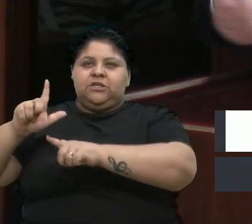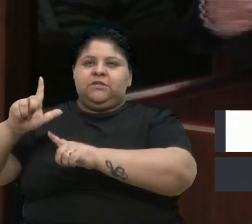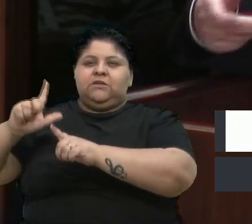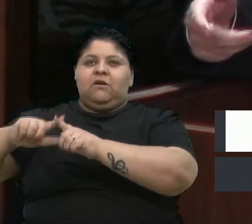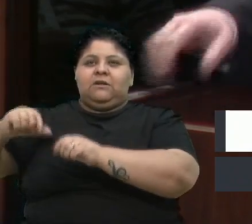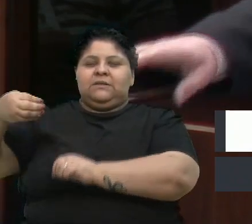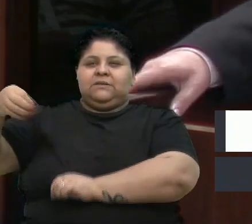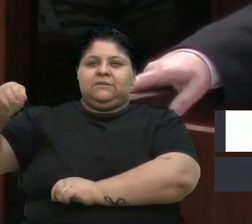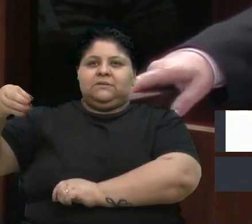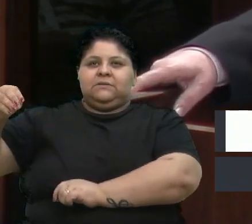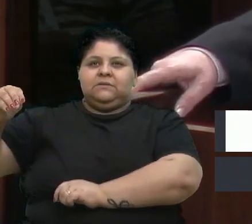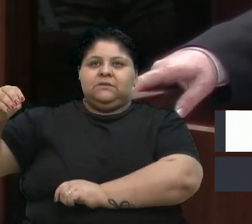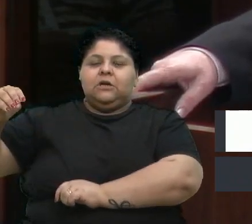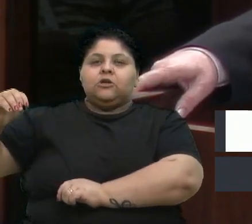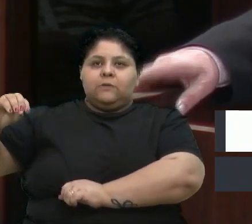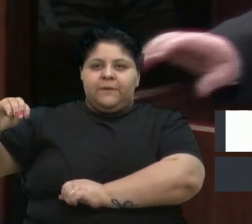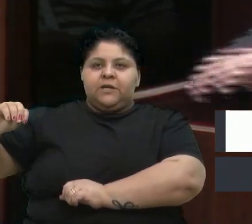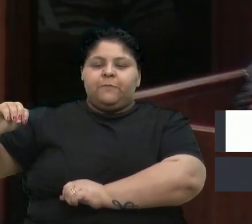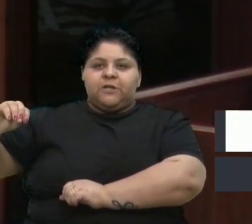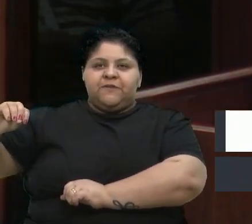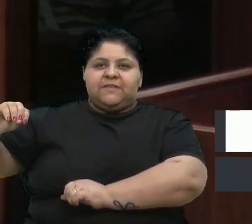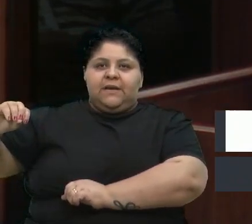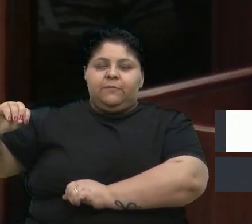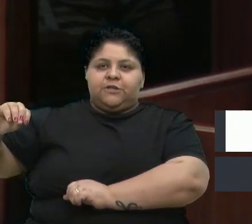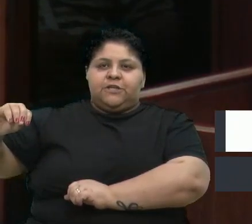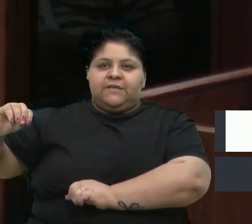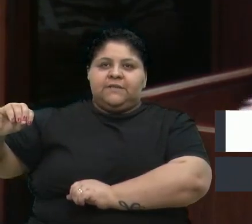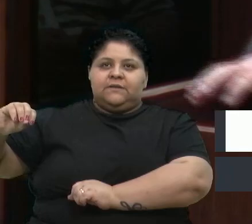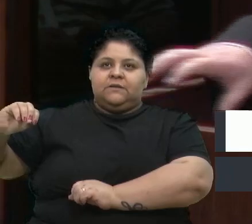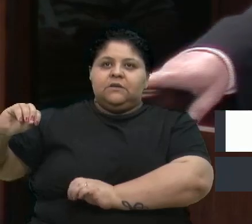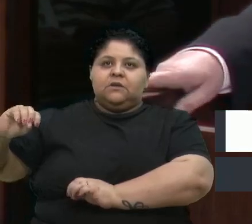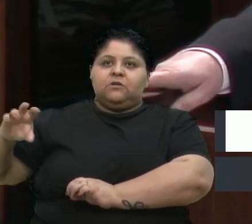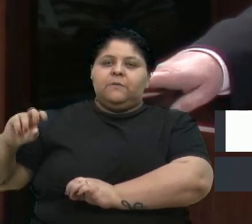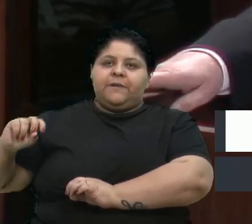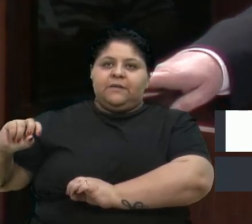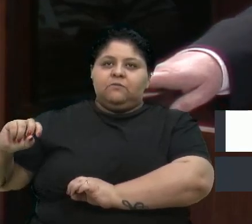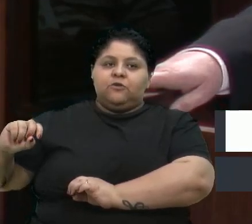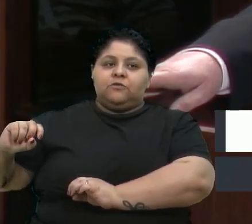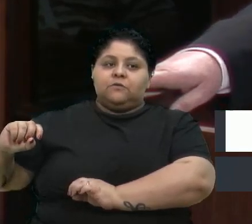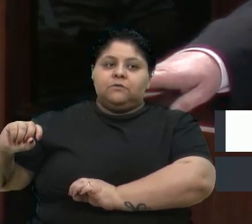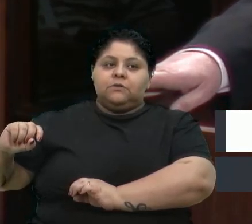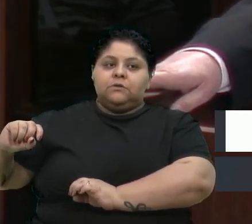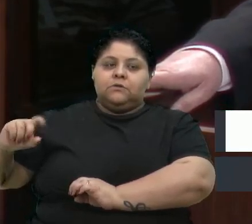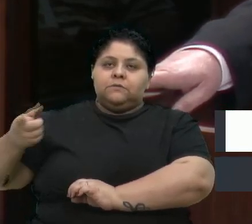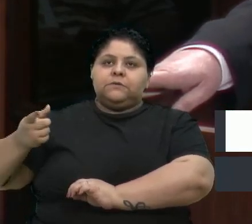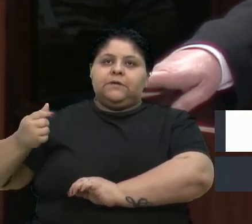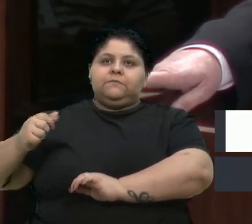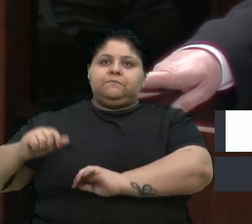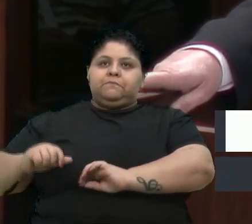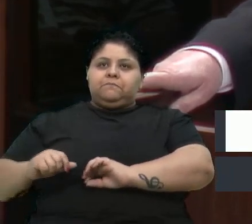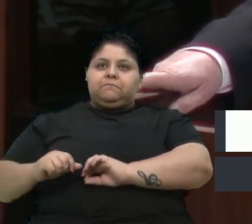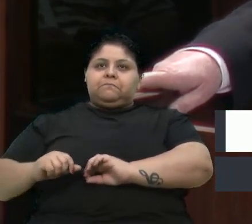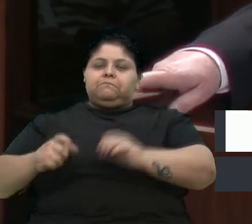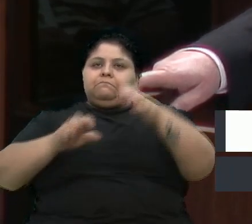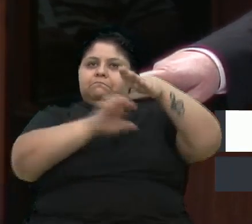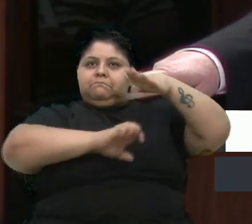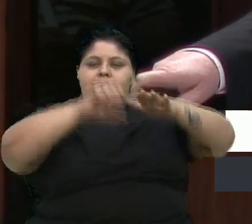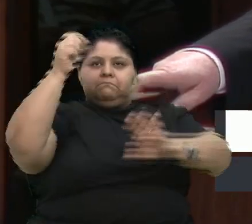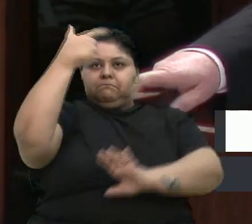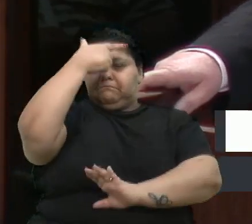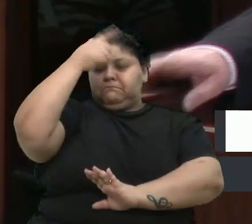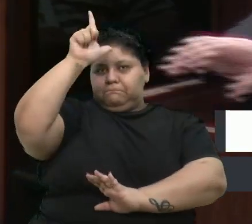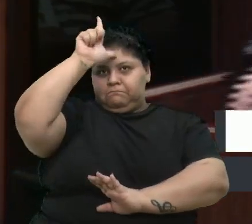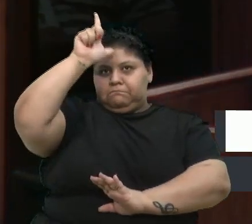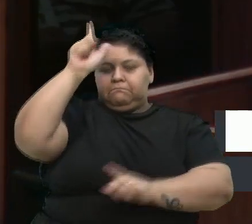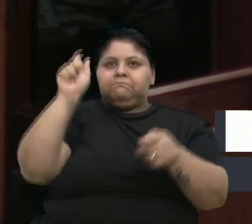mais conta de imprimir. E contrataram empresas alemãs para